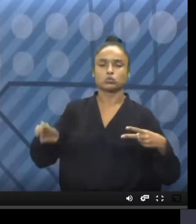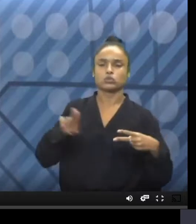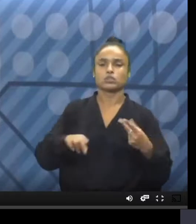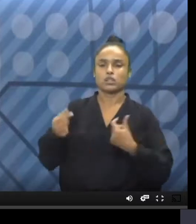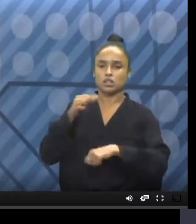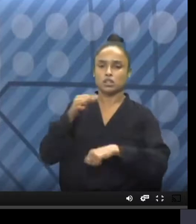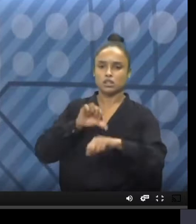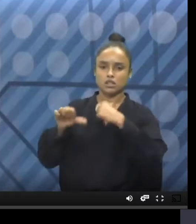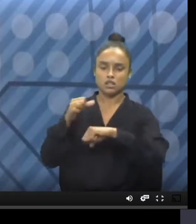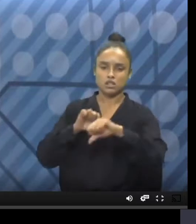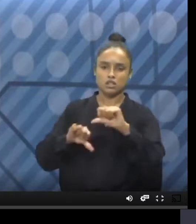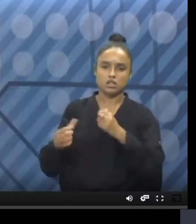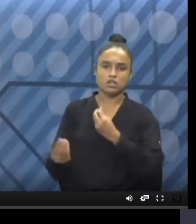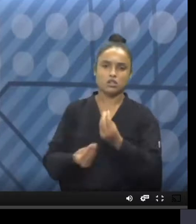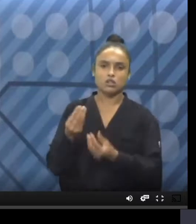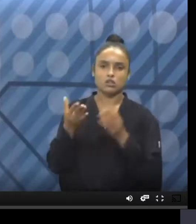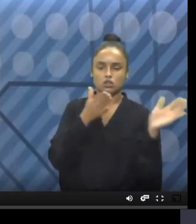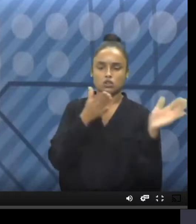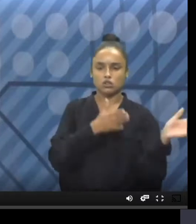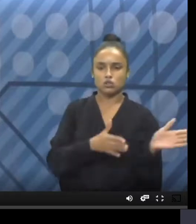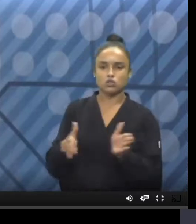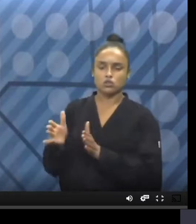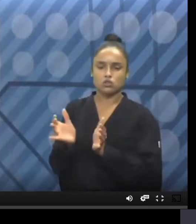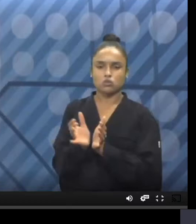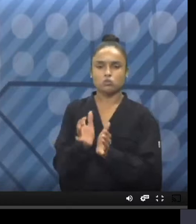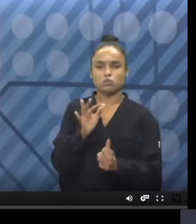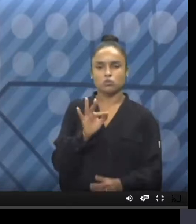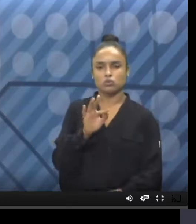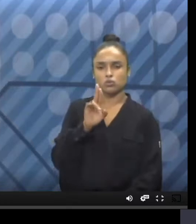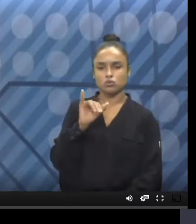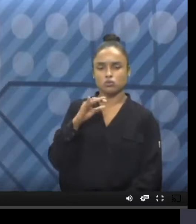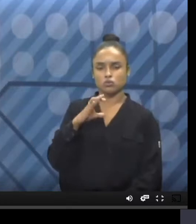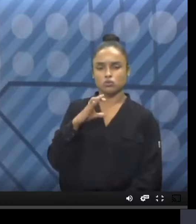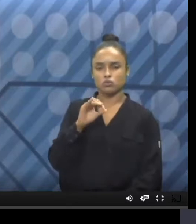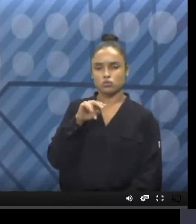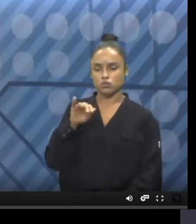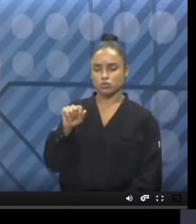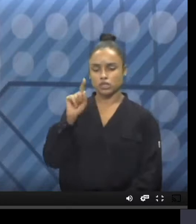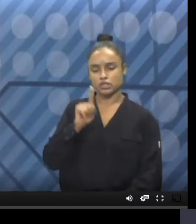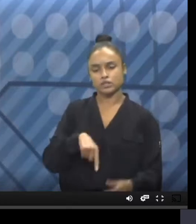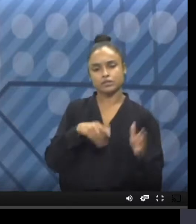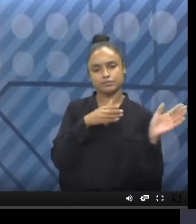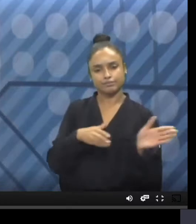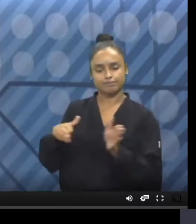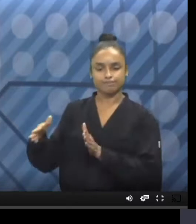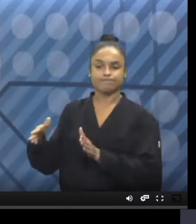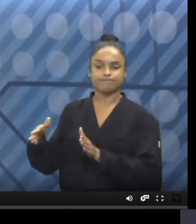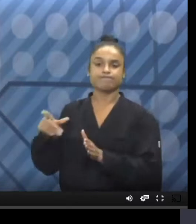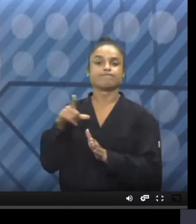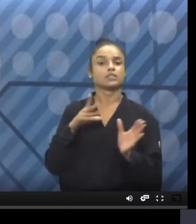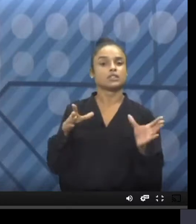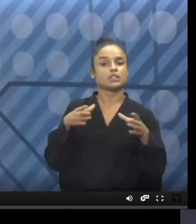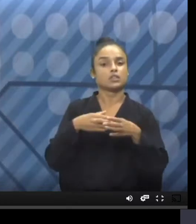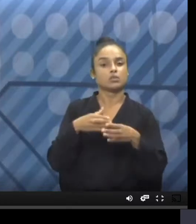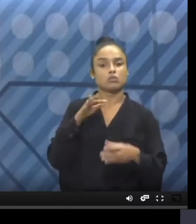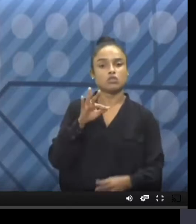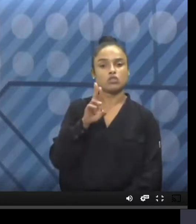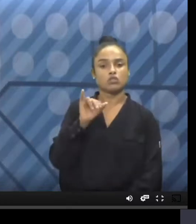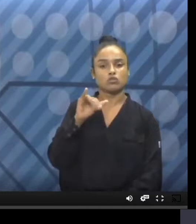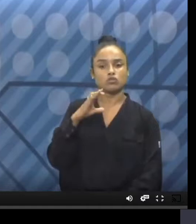então, a identificação de grupos funcionais de funções oxigenadas. Então, nós temos que alguns grupos